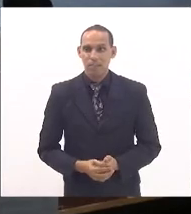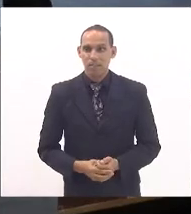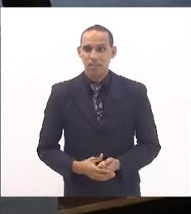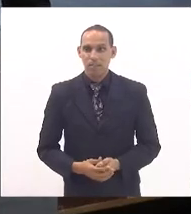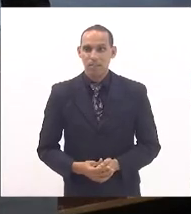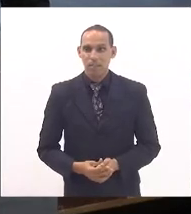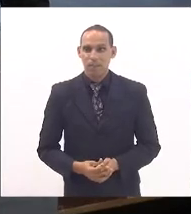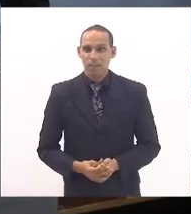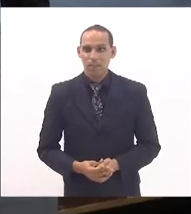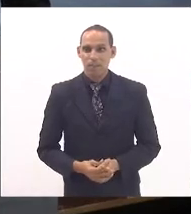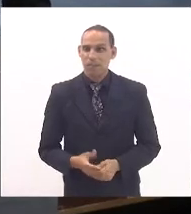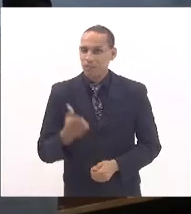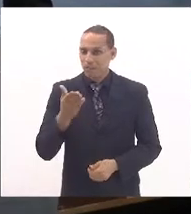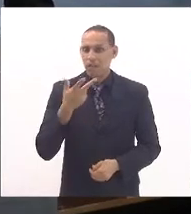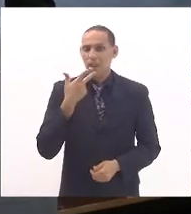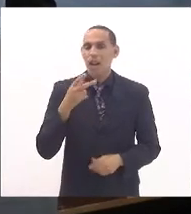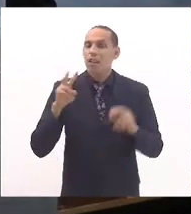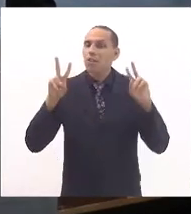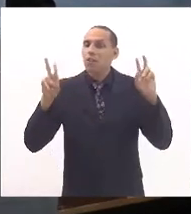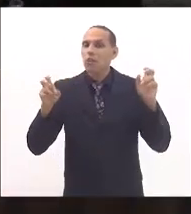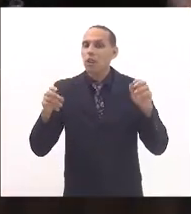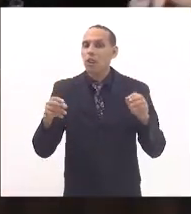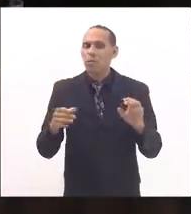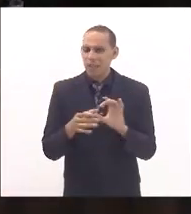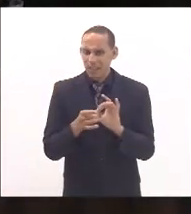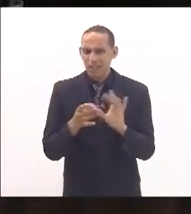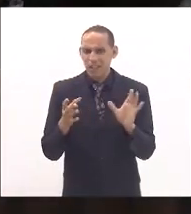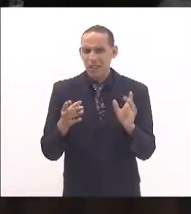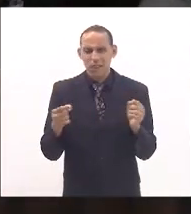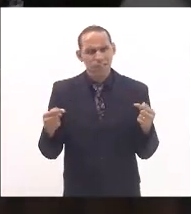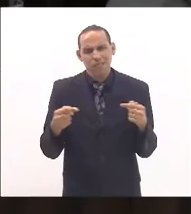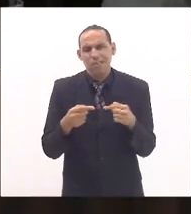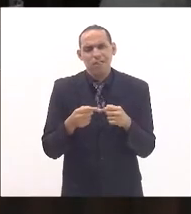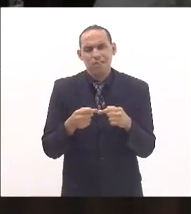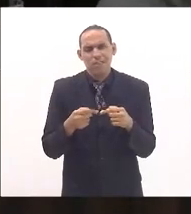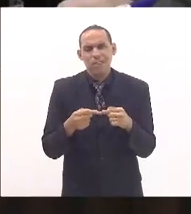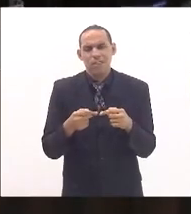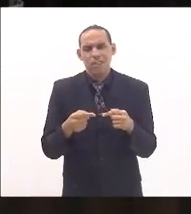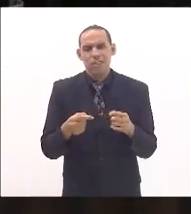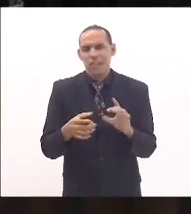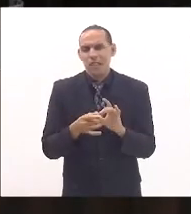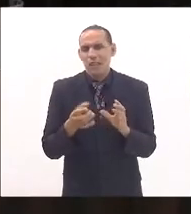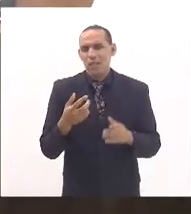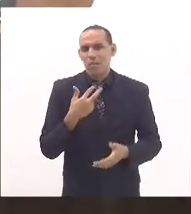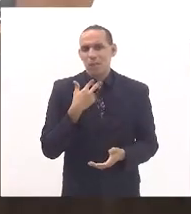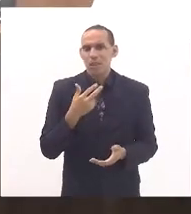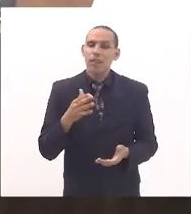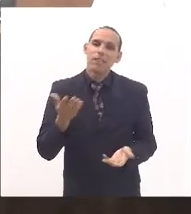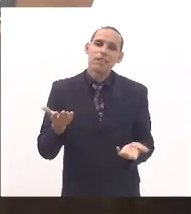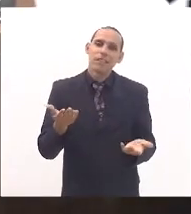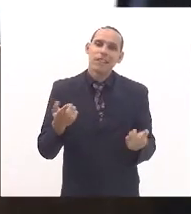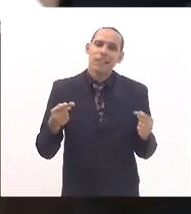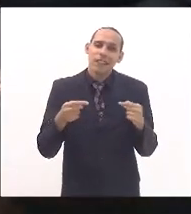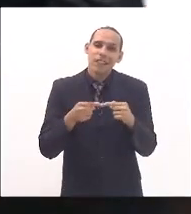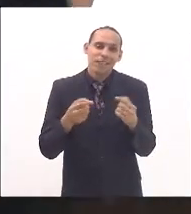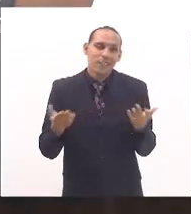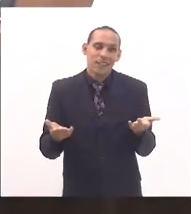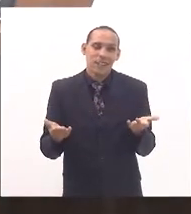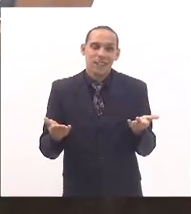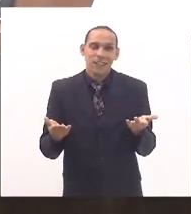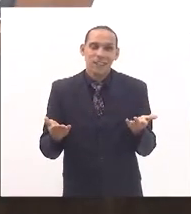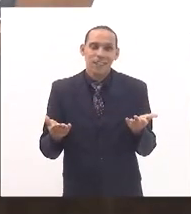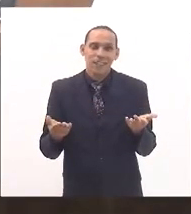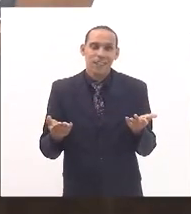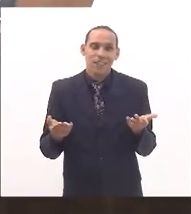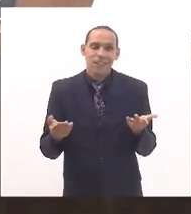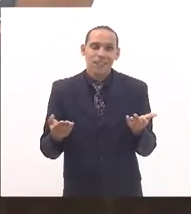Então, a Vossa Excelência fala da questão da licença, mas é inerente, não pode ter licença. Não, senhor presidente, se é inerente, acho que não tem problema com